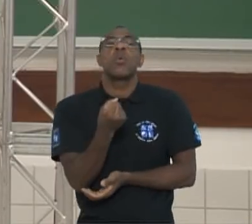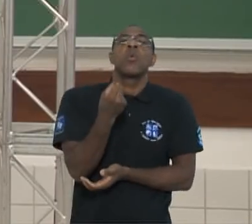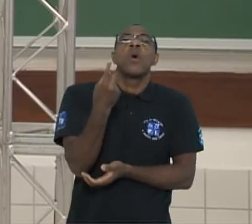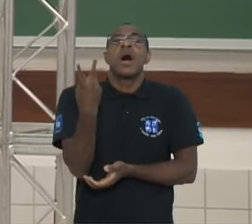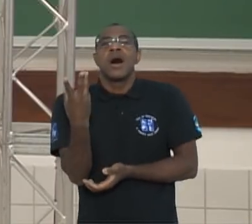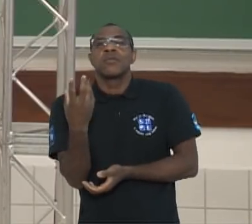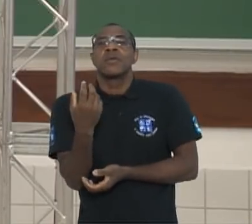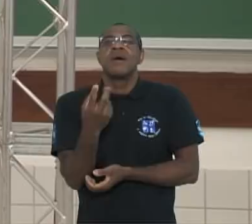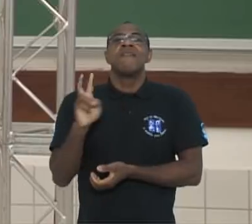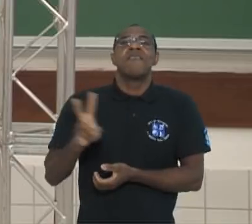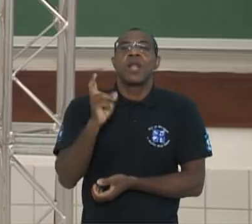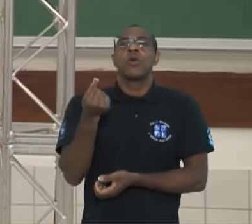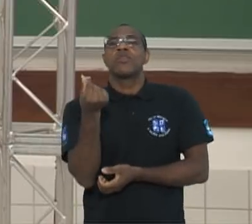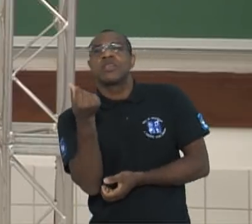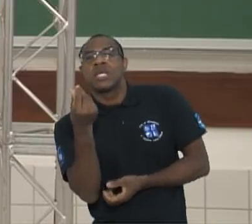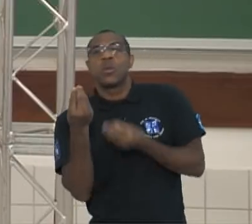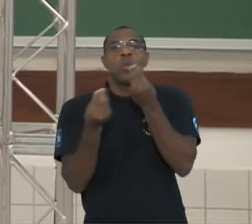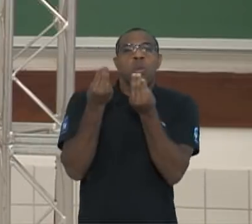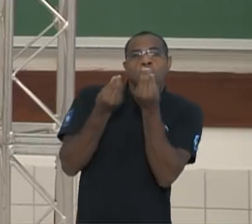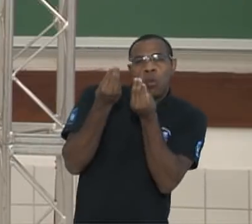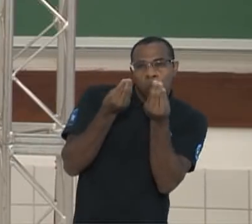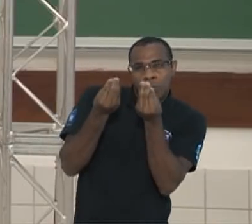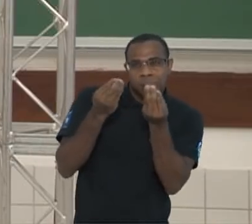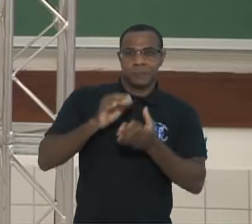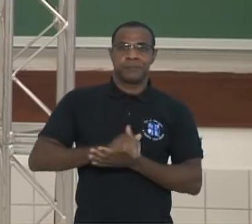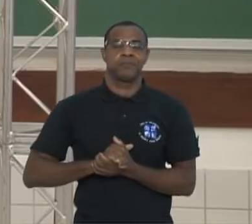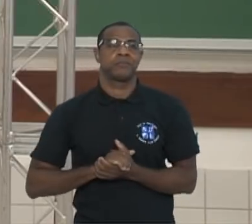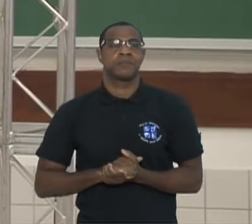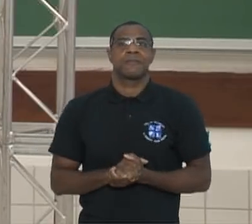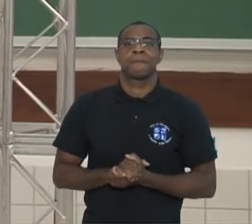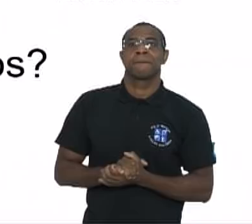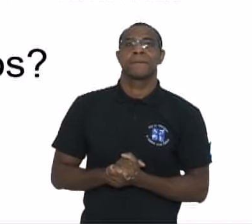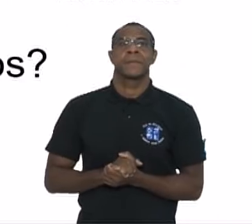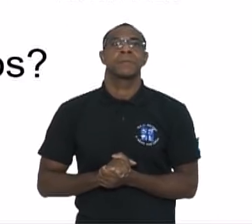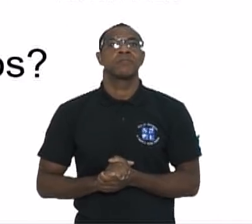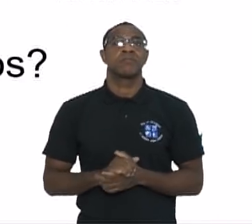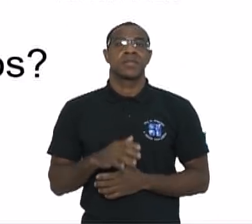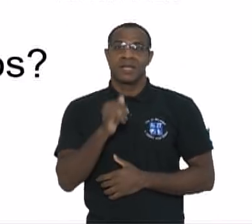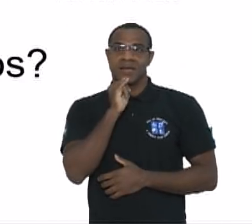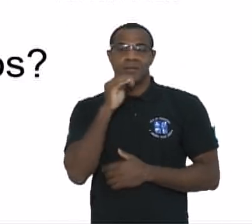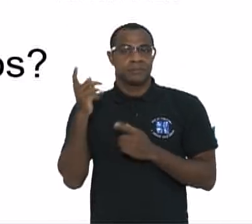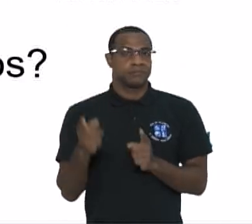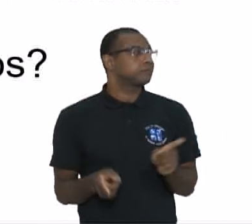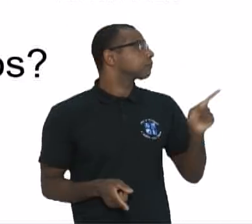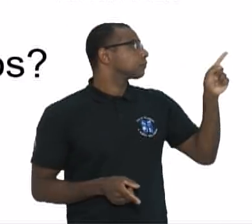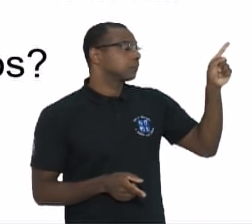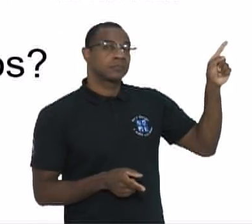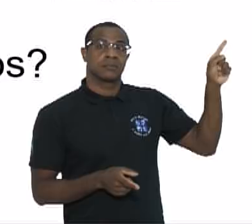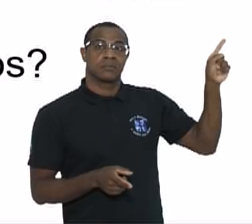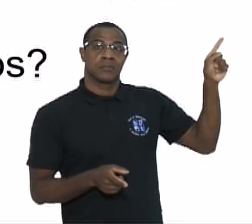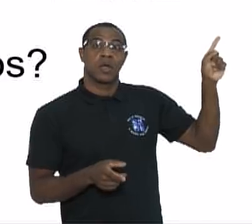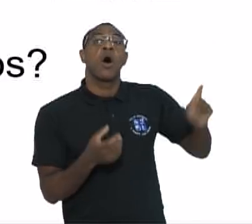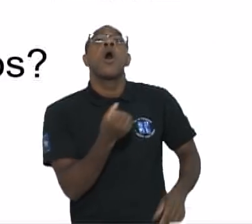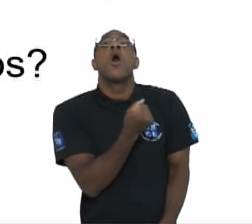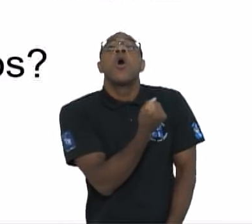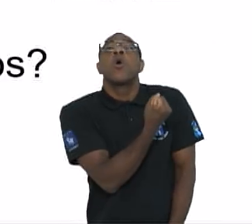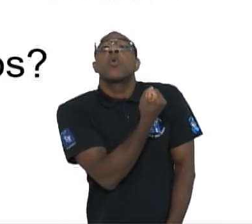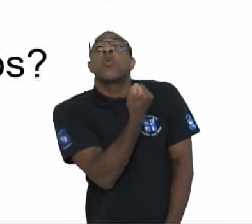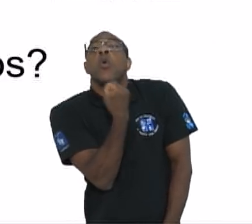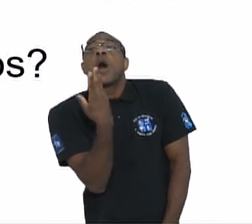sabem responder ou não, tá? Seriam essas aqui. Vamos lá. Quantos litros no total no mês são